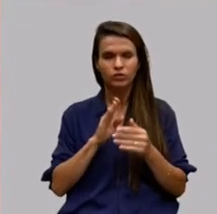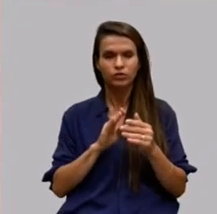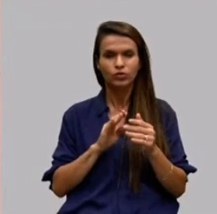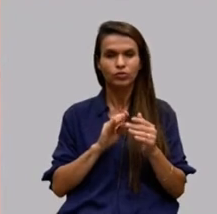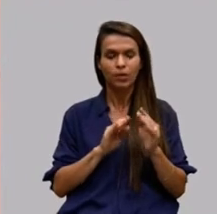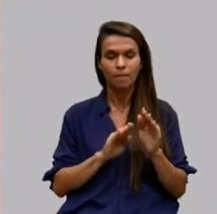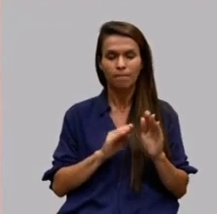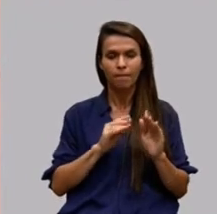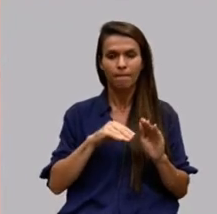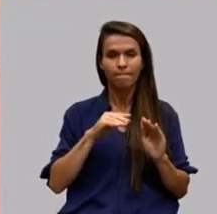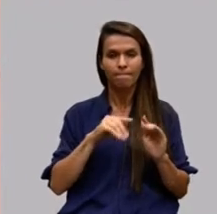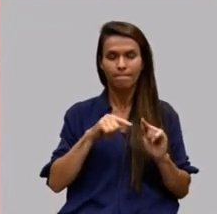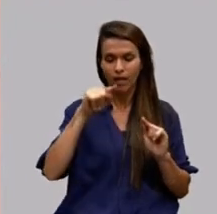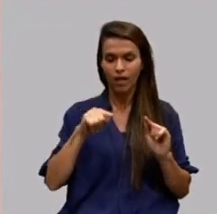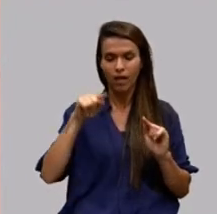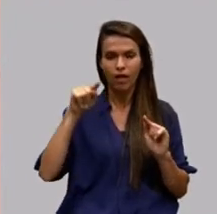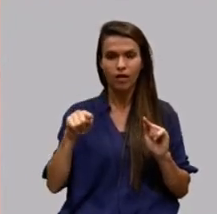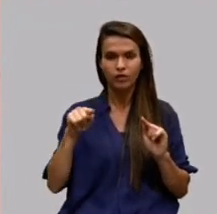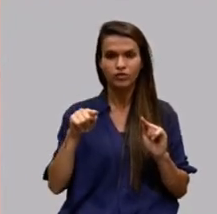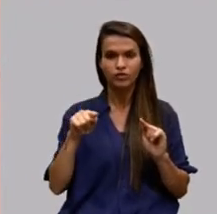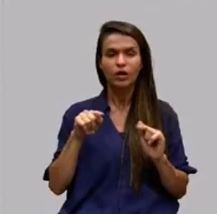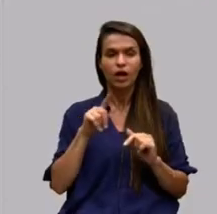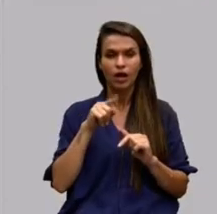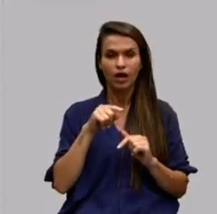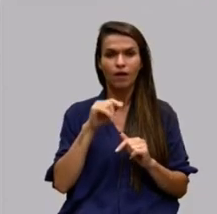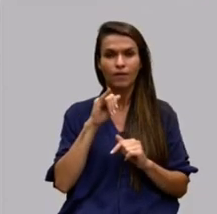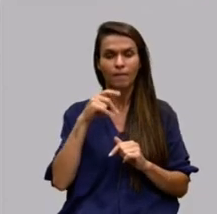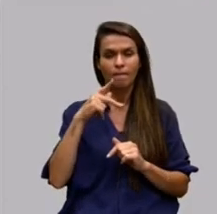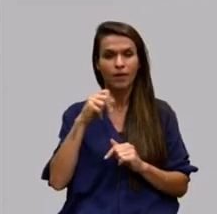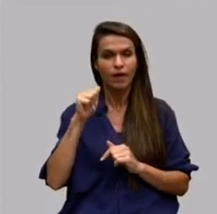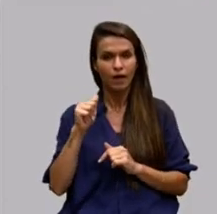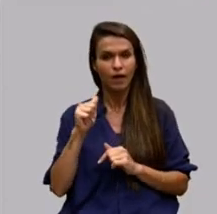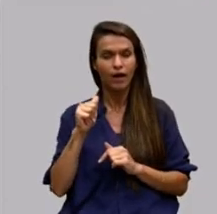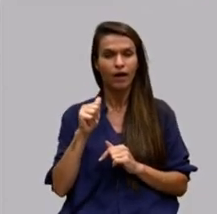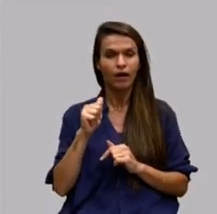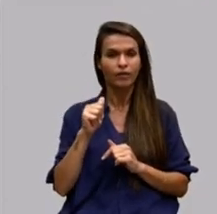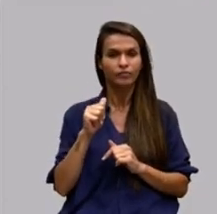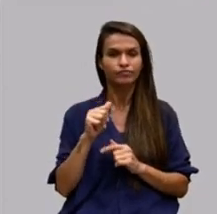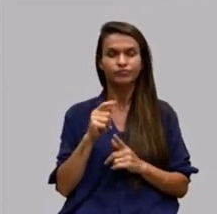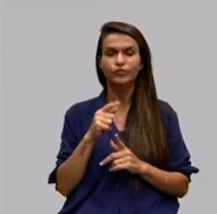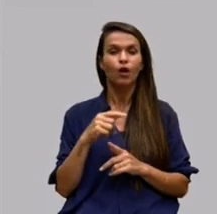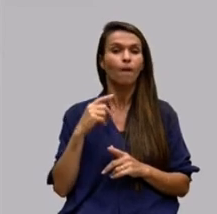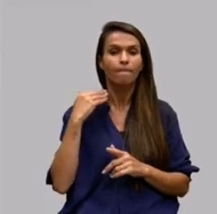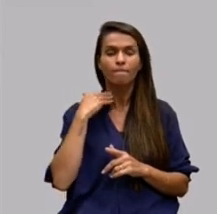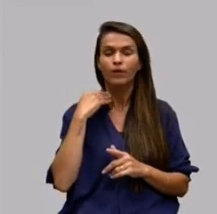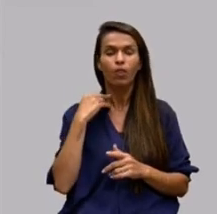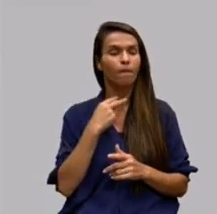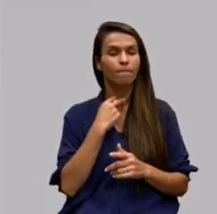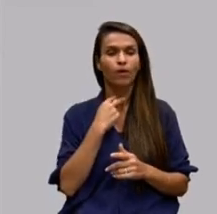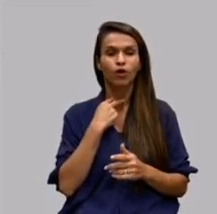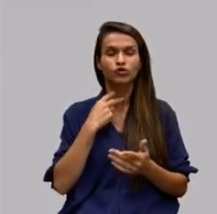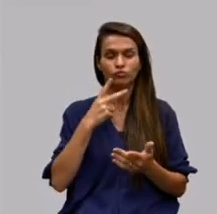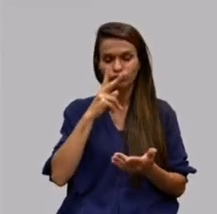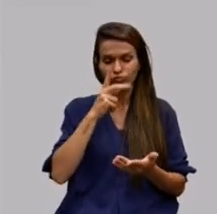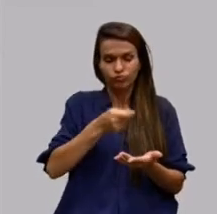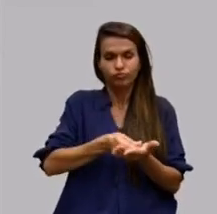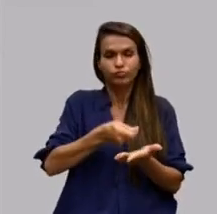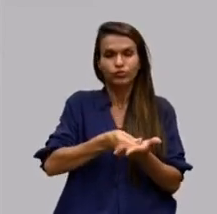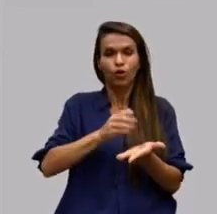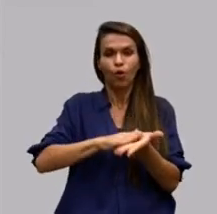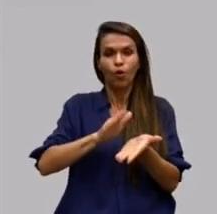IPCA. 2, a União não é banco, não pode cobrar juros sobre os estados. Então,